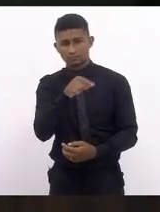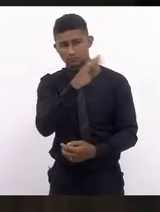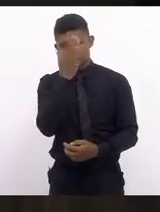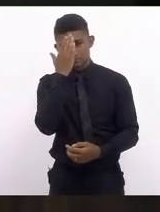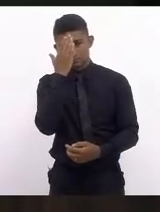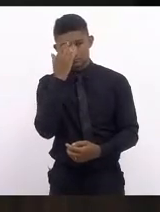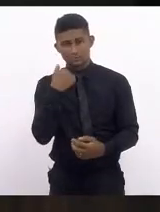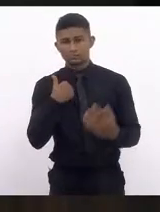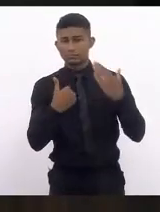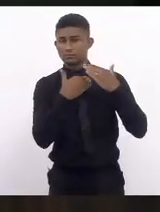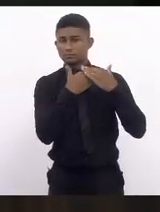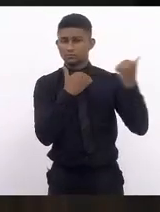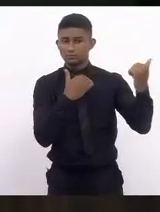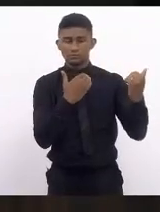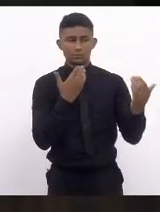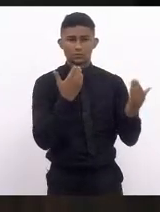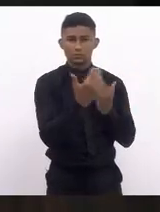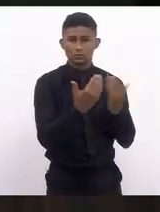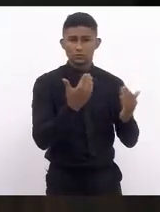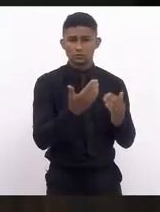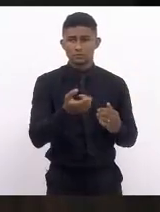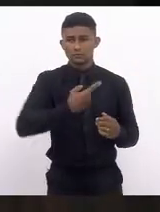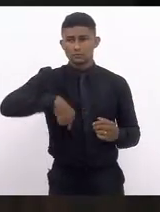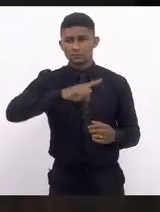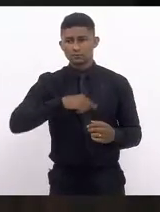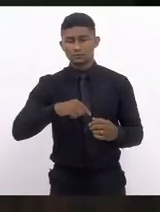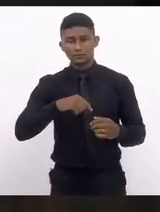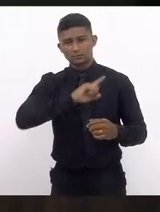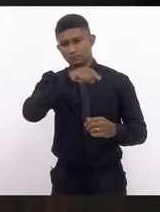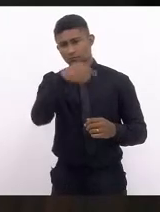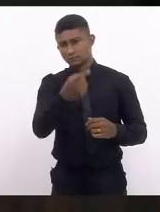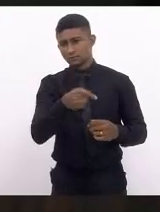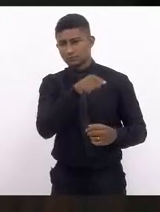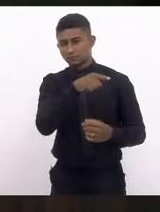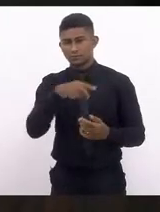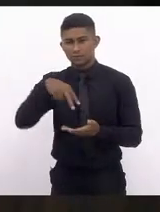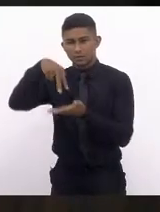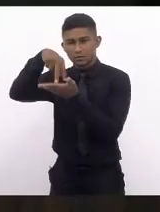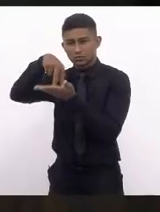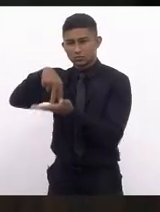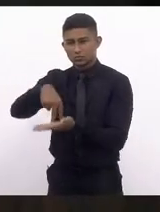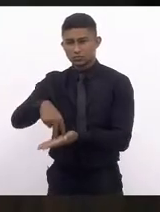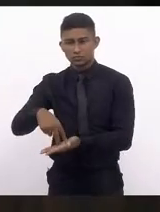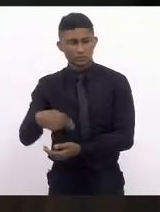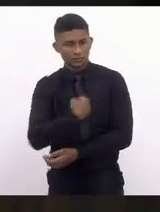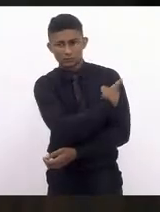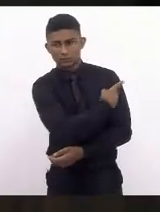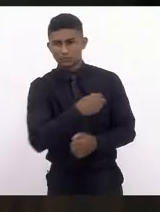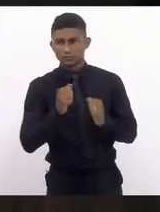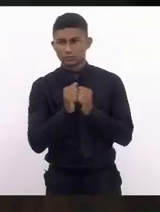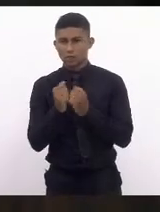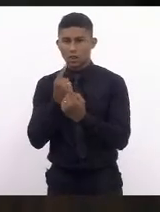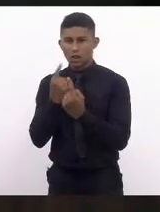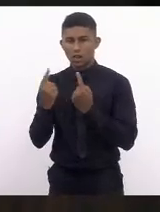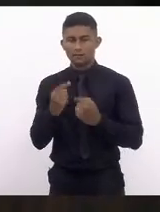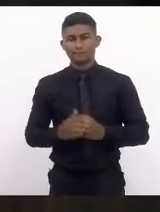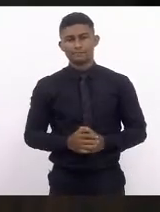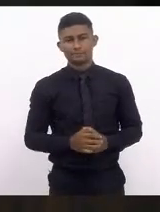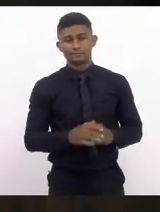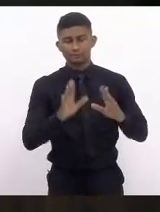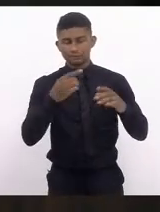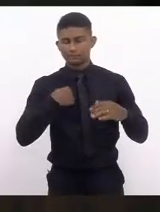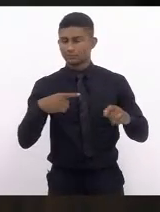chamou lá para conversar e nós estamos juntos inclusive no elevador então eu vou fazer o seguinte